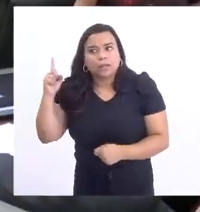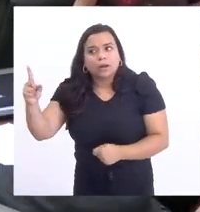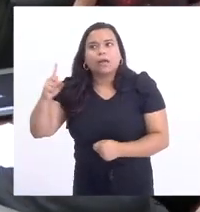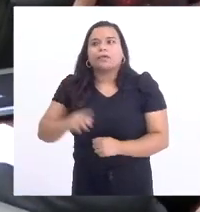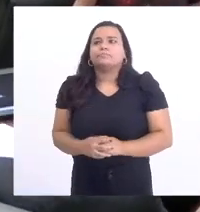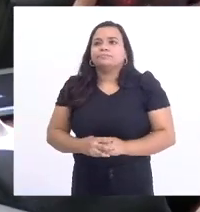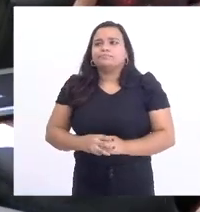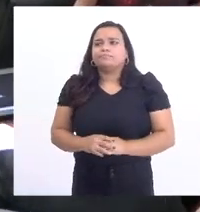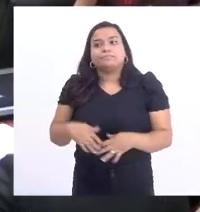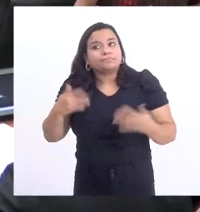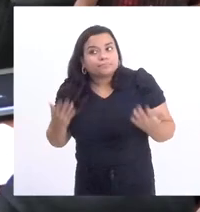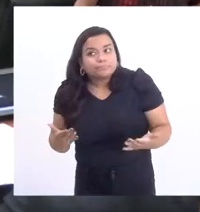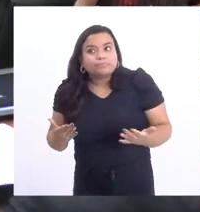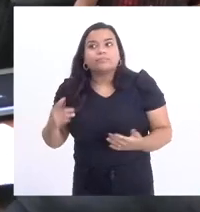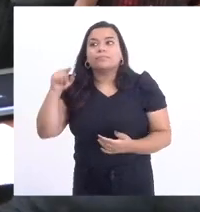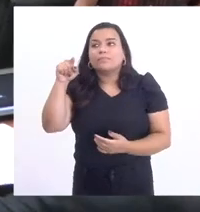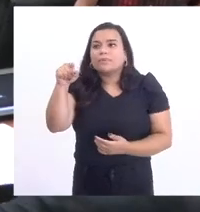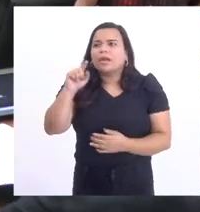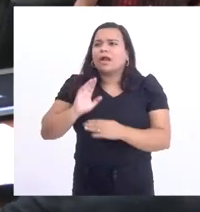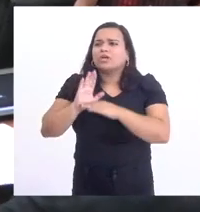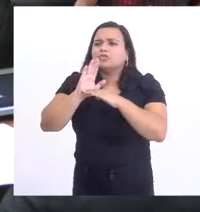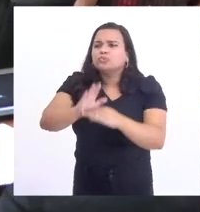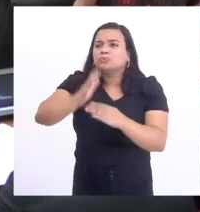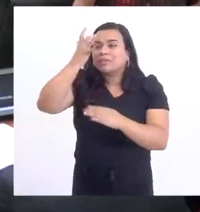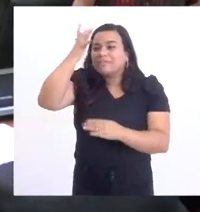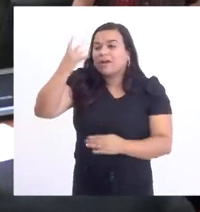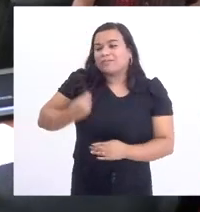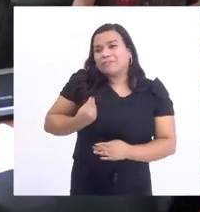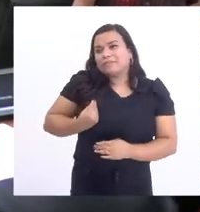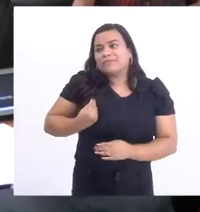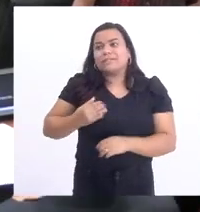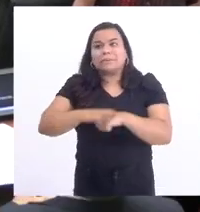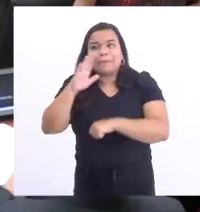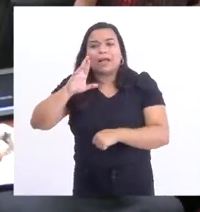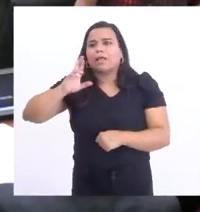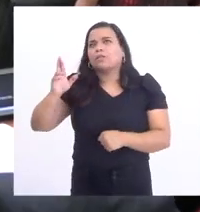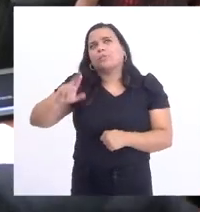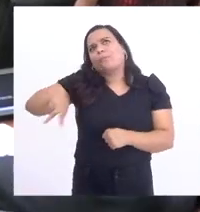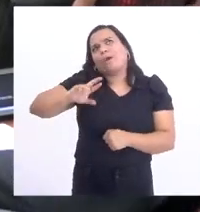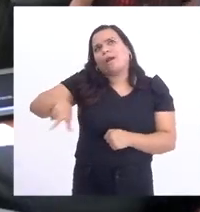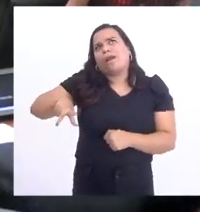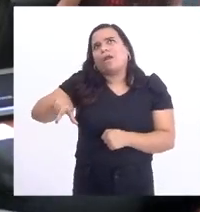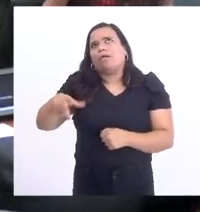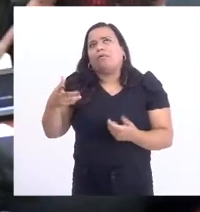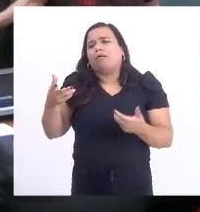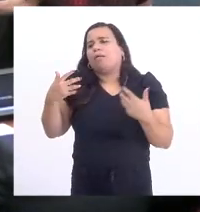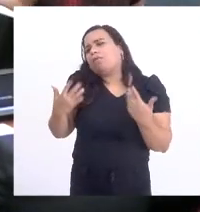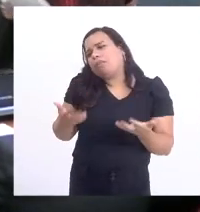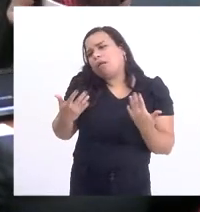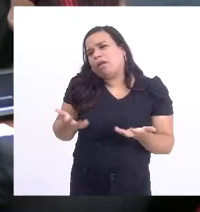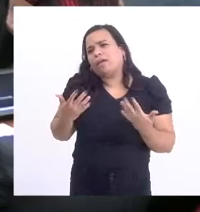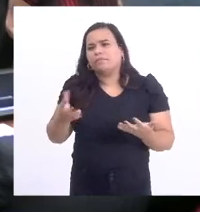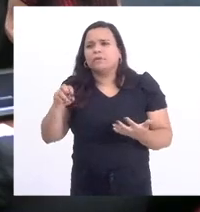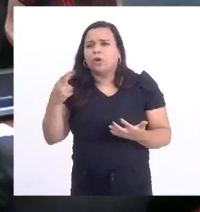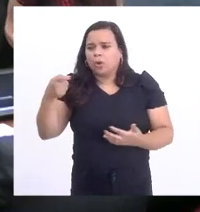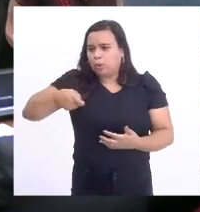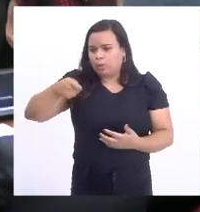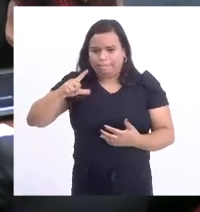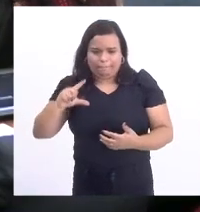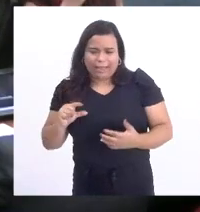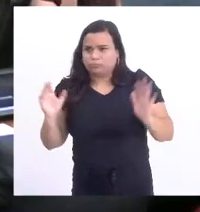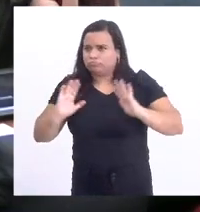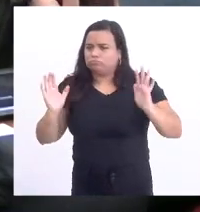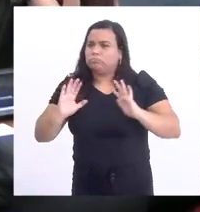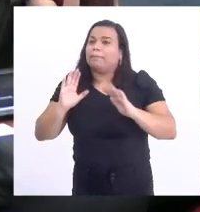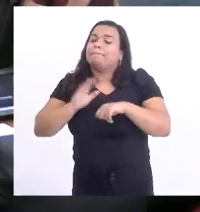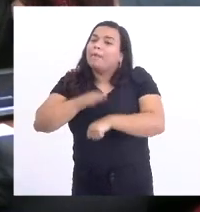E isso facilitava a vida, sem diminuir o rigor e a extensão, facilitava a